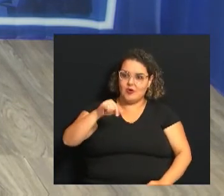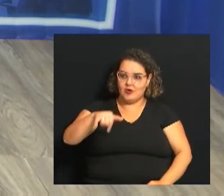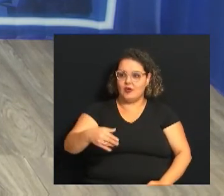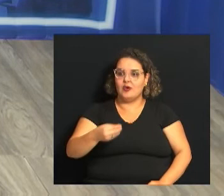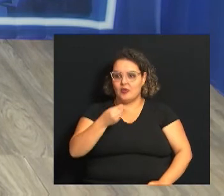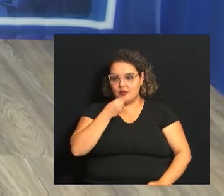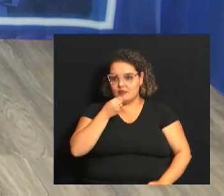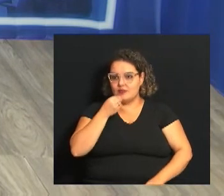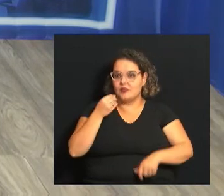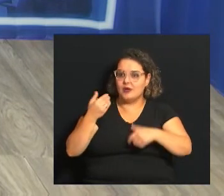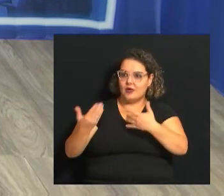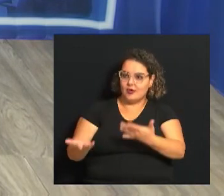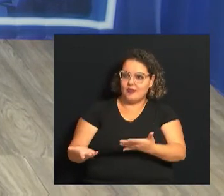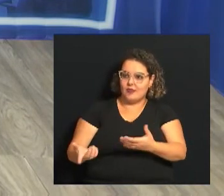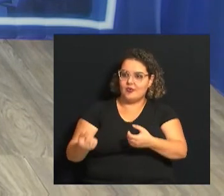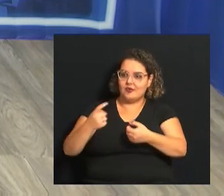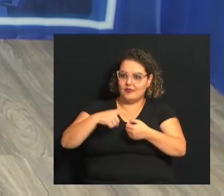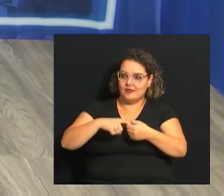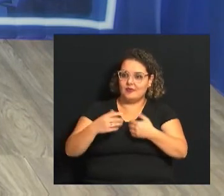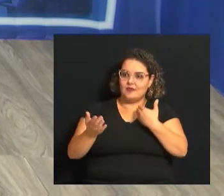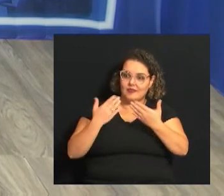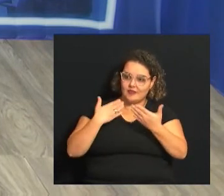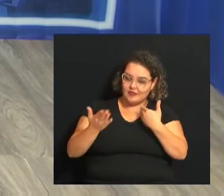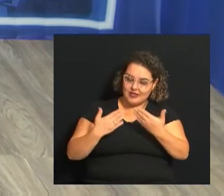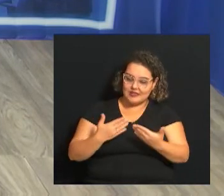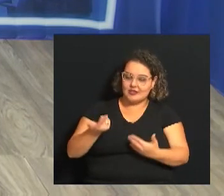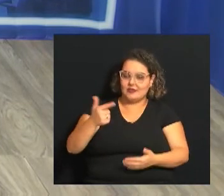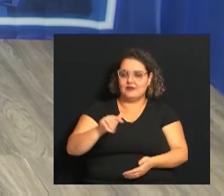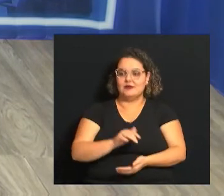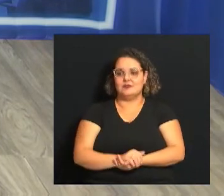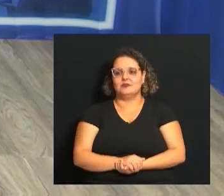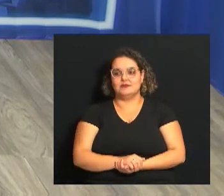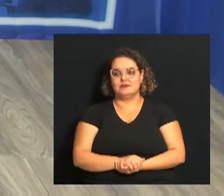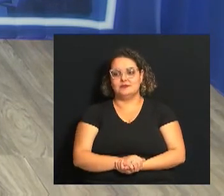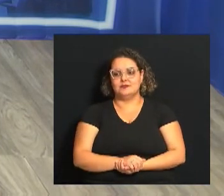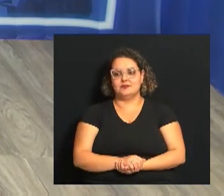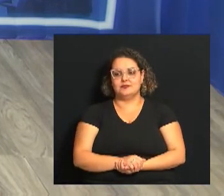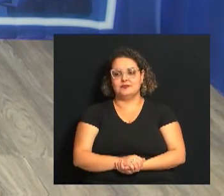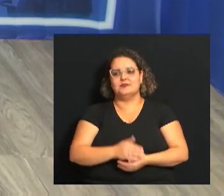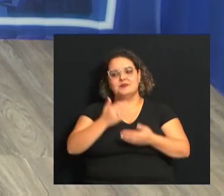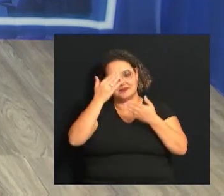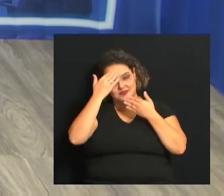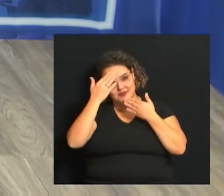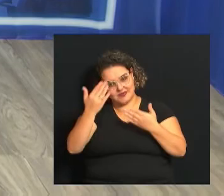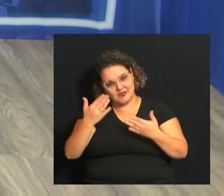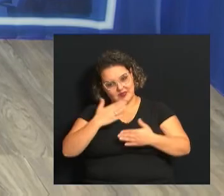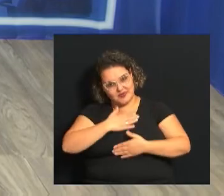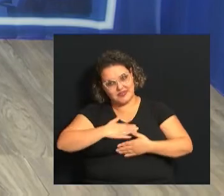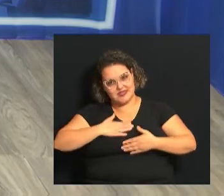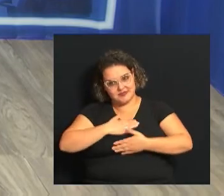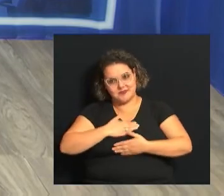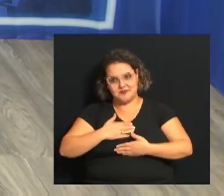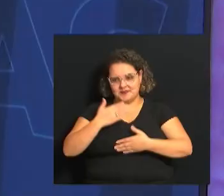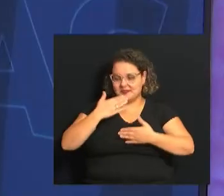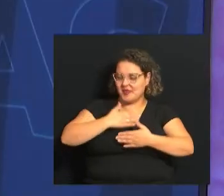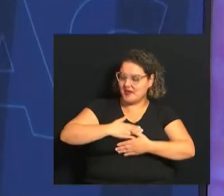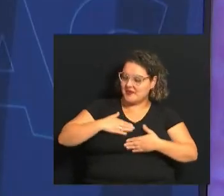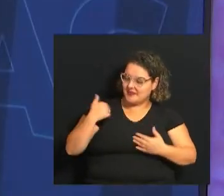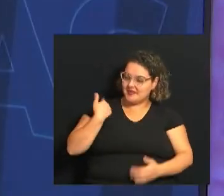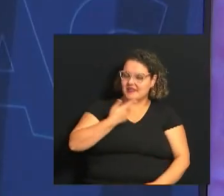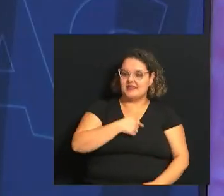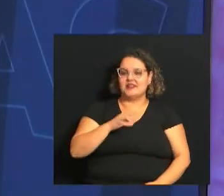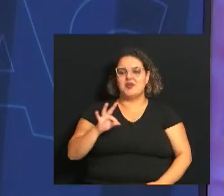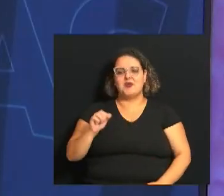para você retornar para a gente poder voltar a conversar. Muito obrigado, foi um prazer. Prazer é todo nosso, do Thales